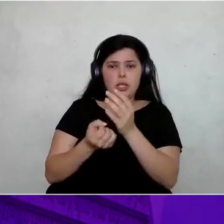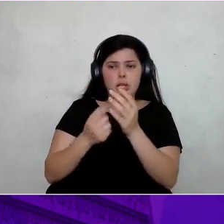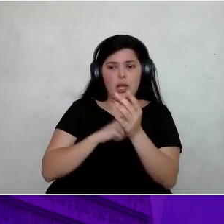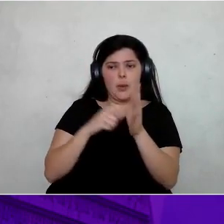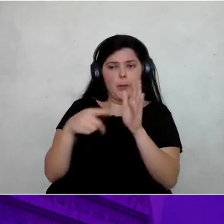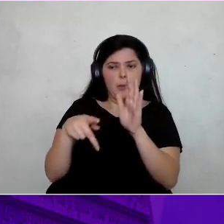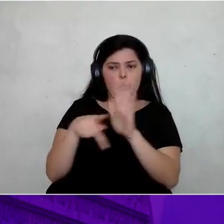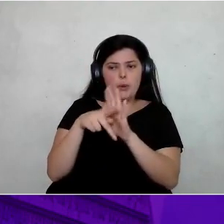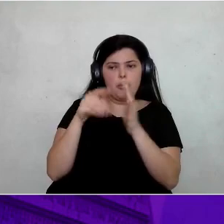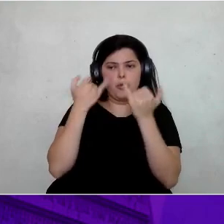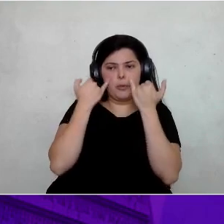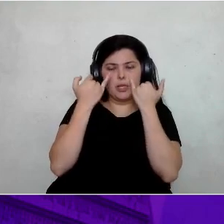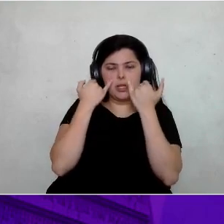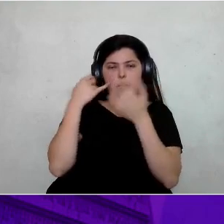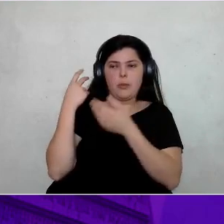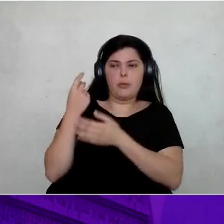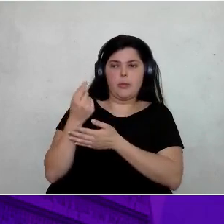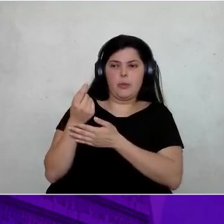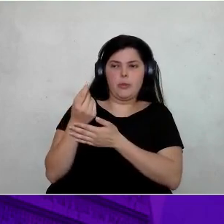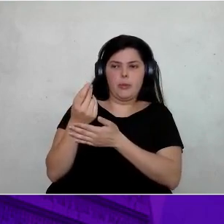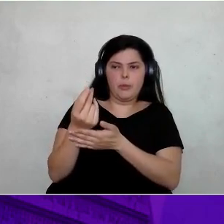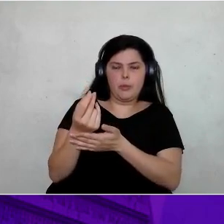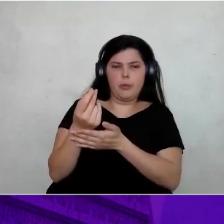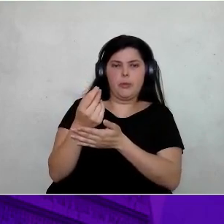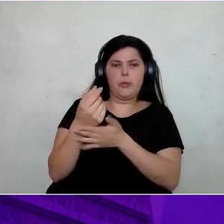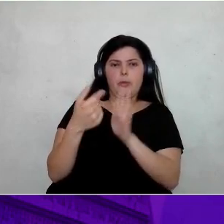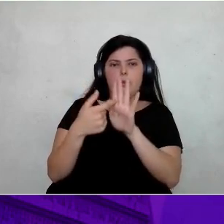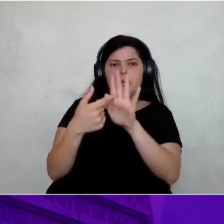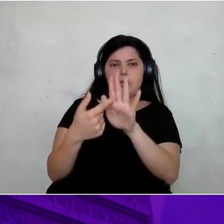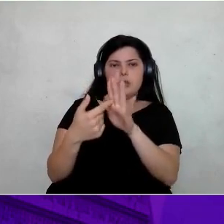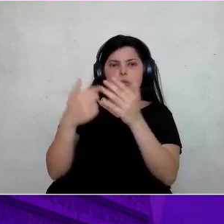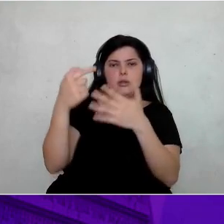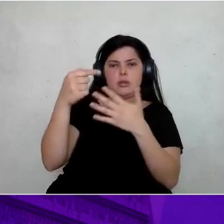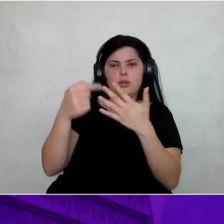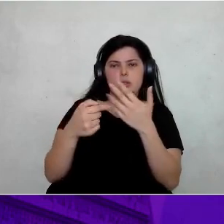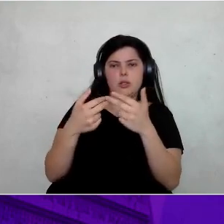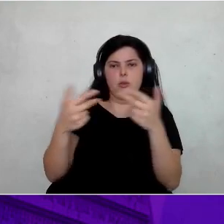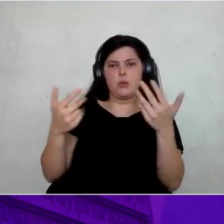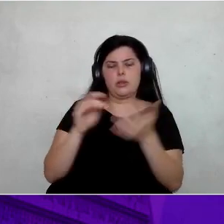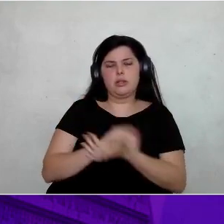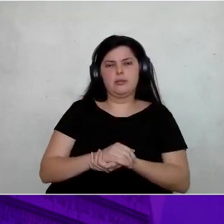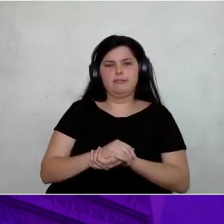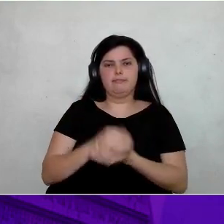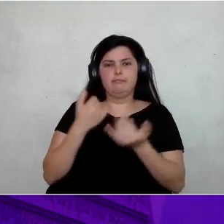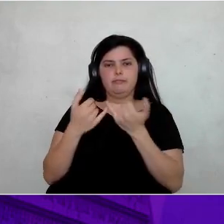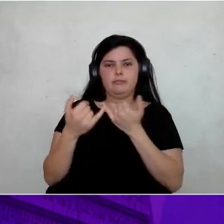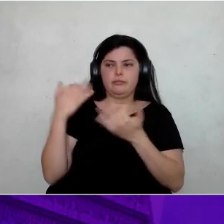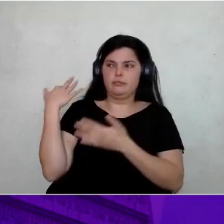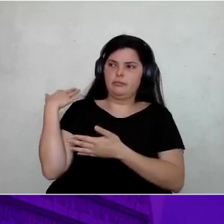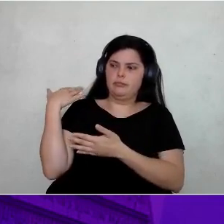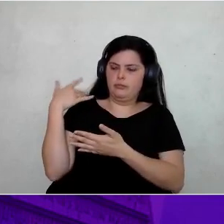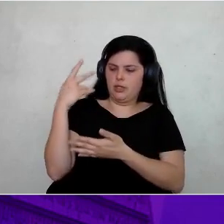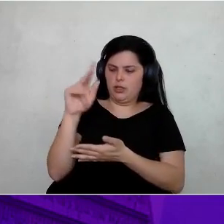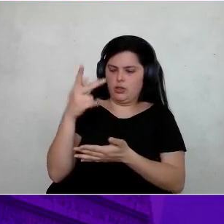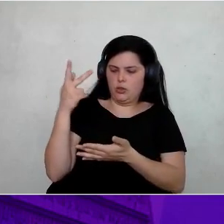vem ali ao longo trazendo isso, né? Muitas vezes, ao longo da história